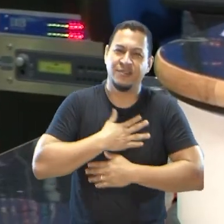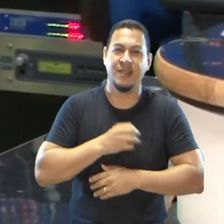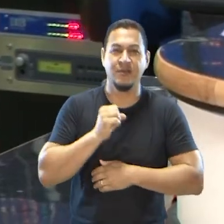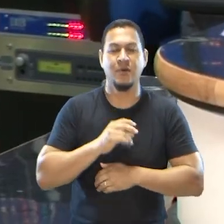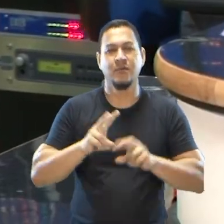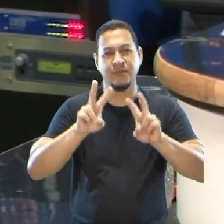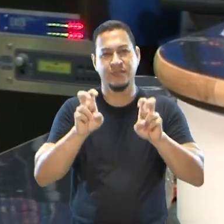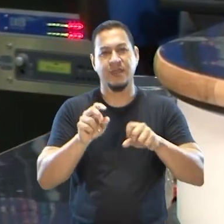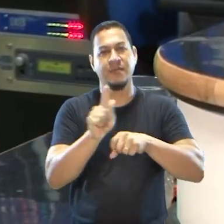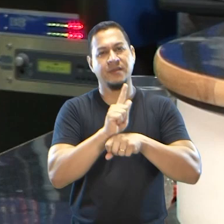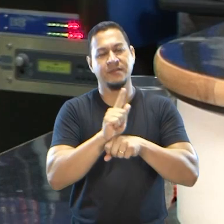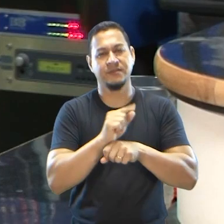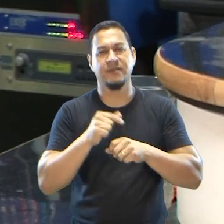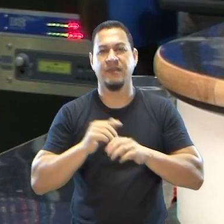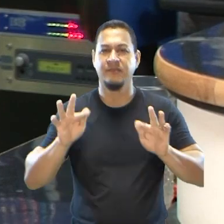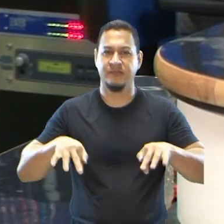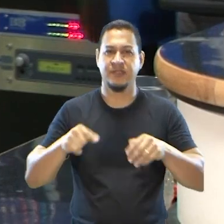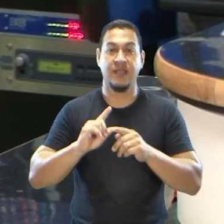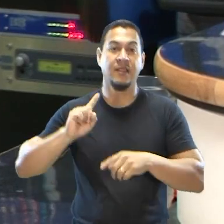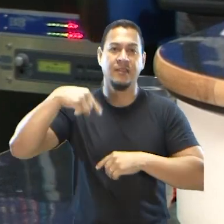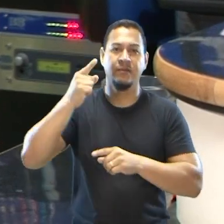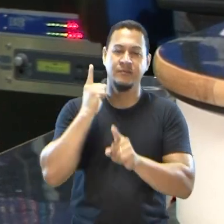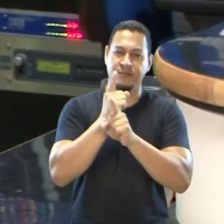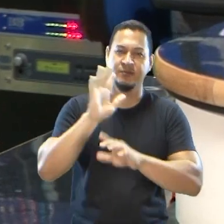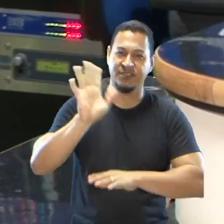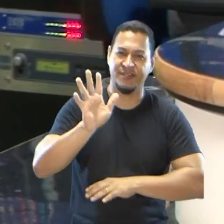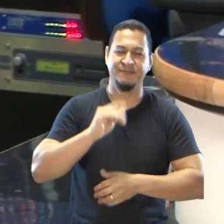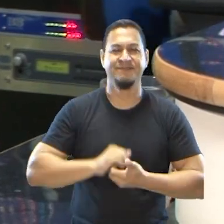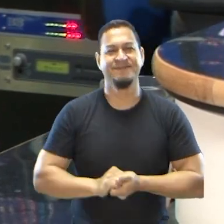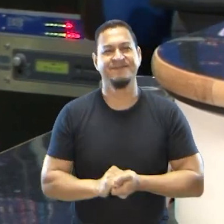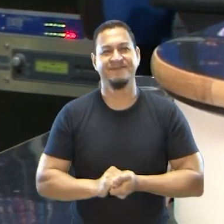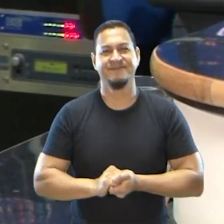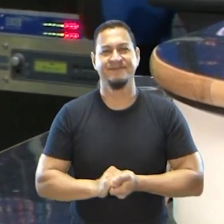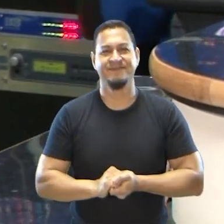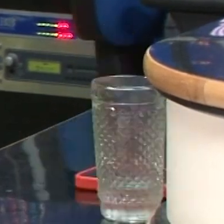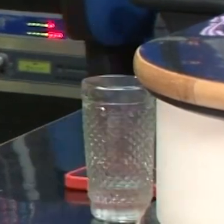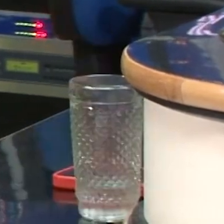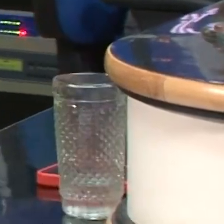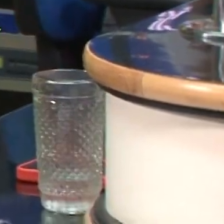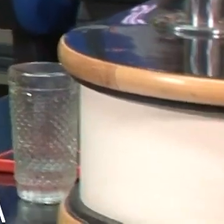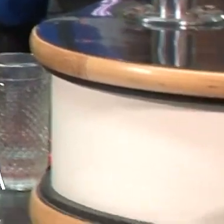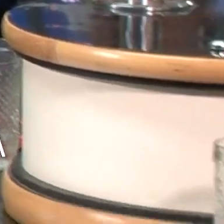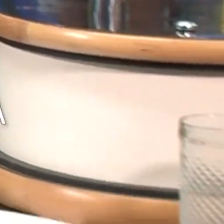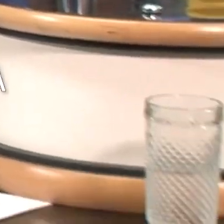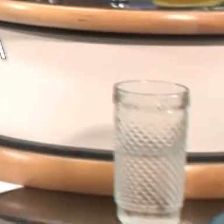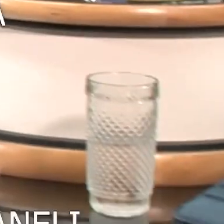Espero que você também tenha gostado. O Assunto à Gestão fica por aqui e até a nossa próxima edição. Tchau!